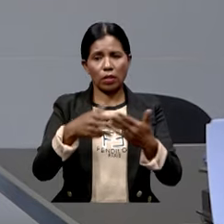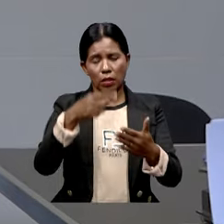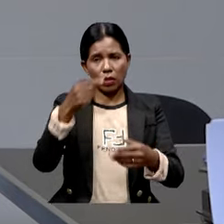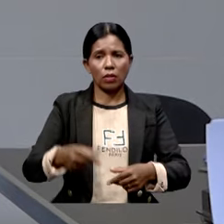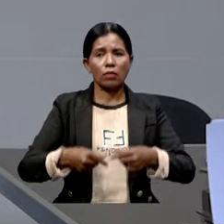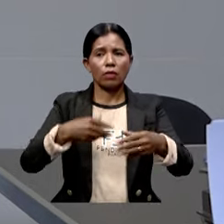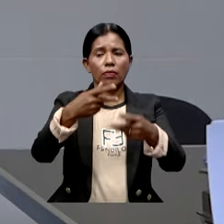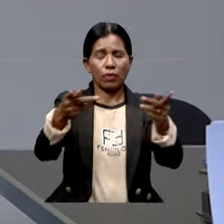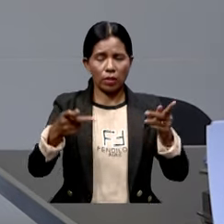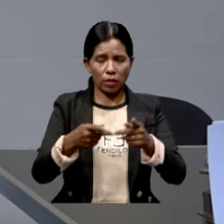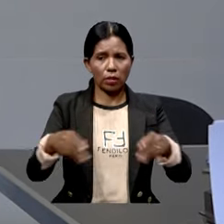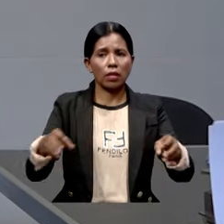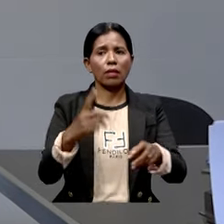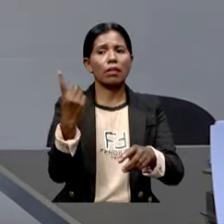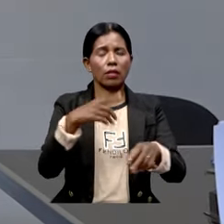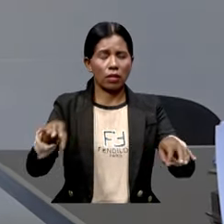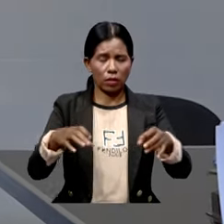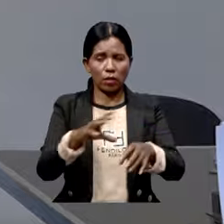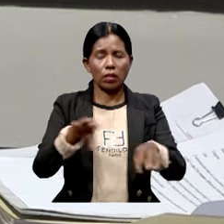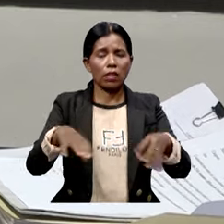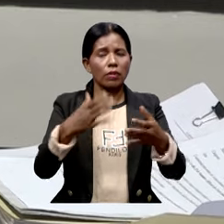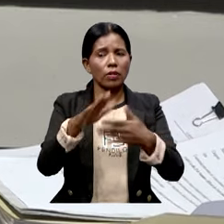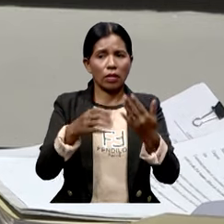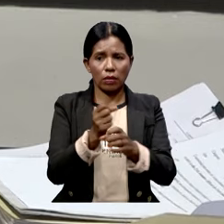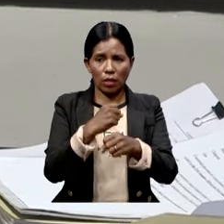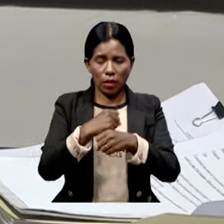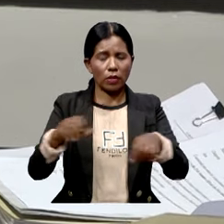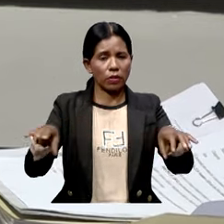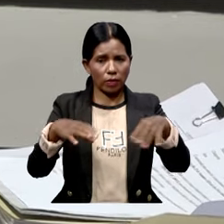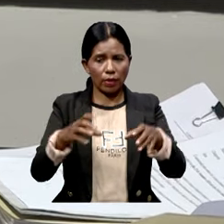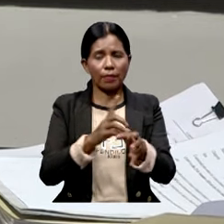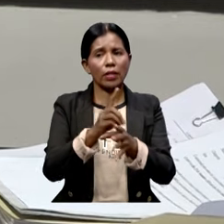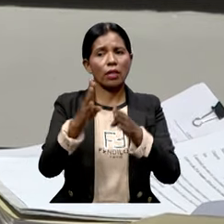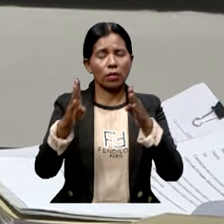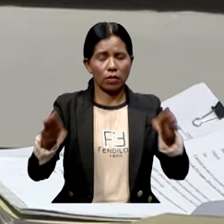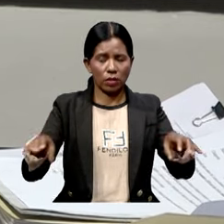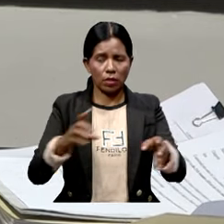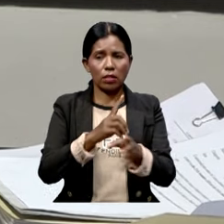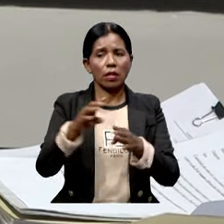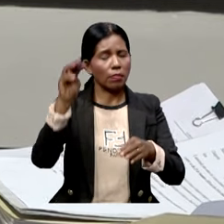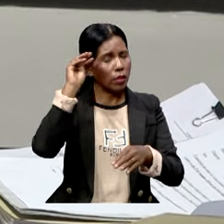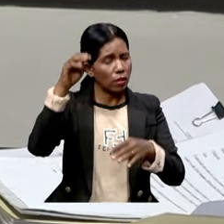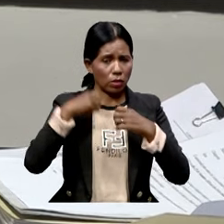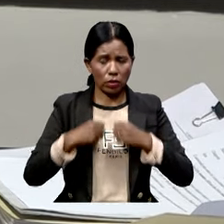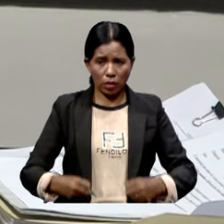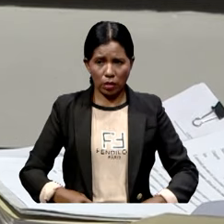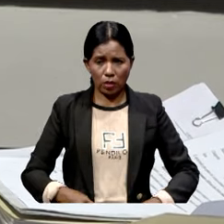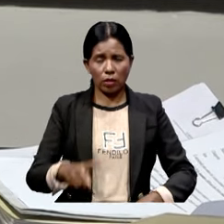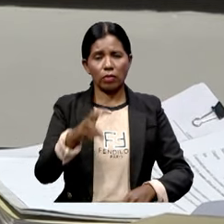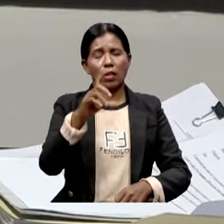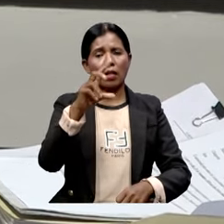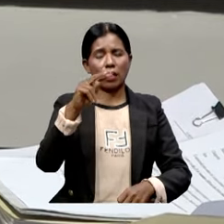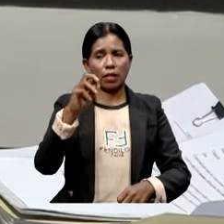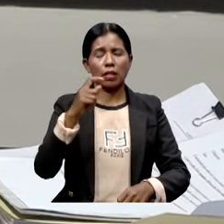foi espaço para funcionar permanente no contratar o Sira, atual ao serviço. Diretor-Geral Corporativo Ministério da Saúde, Valentim